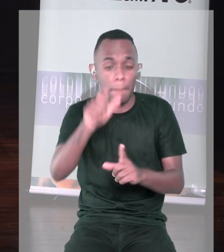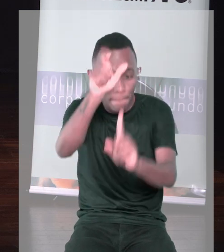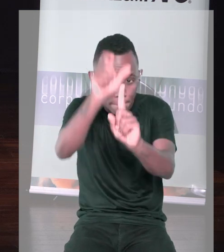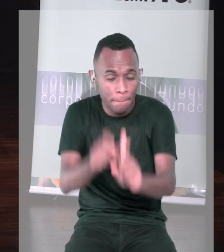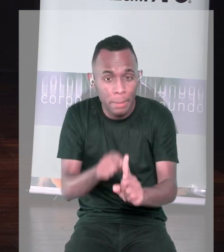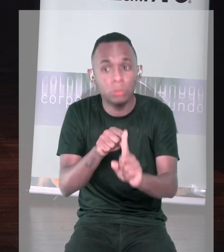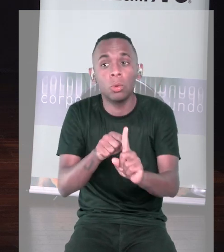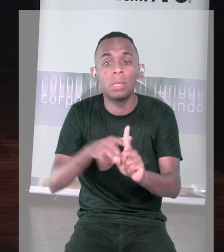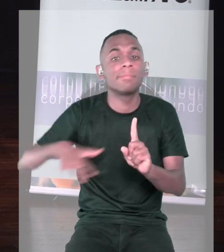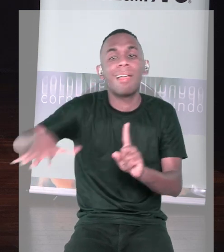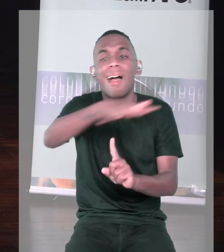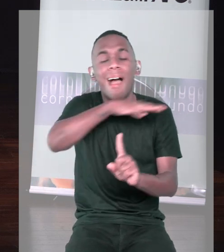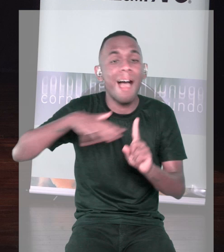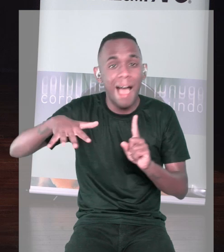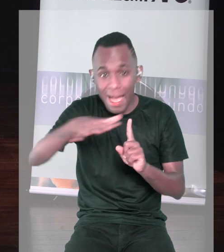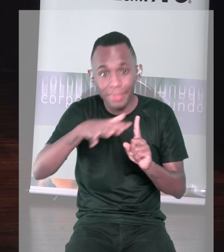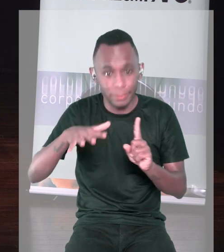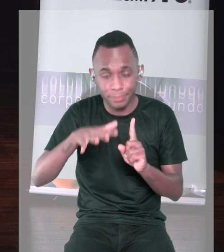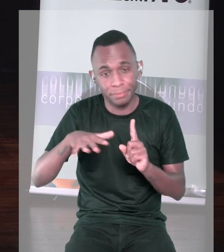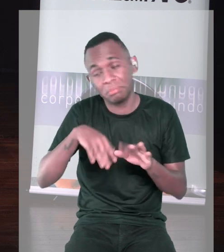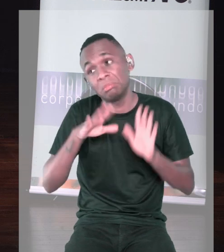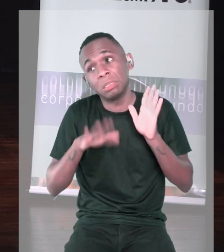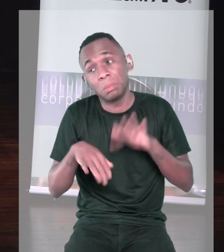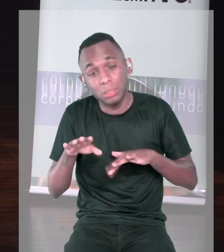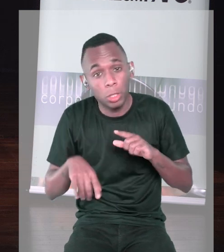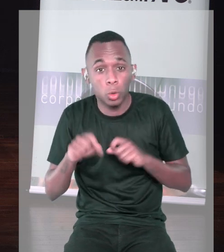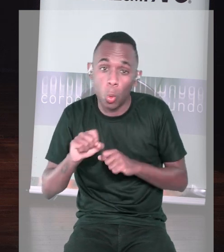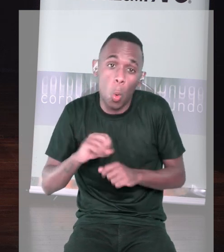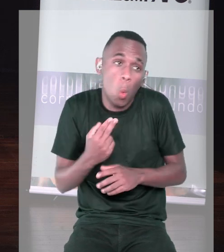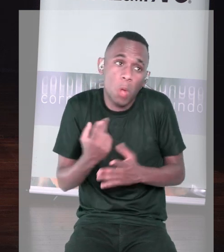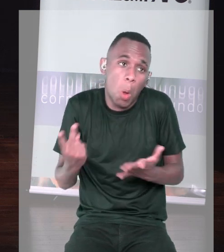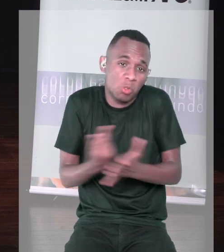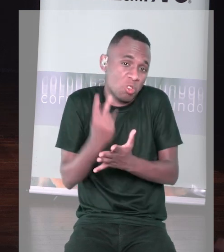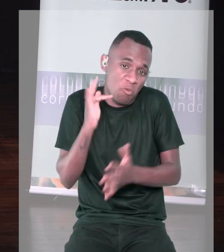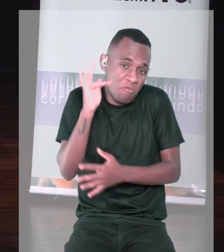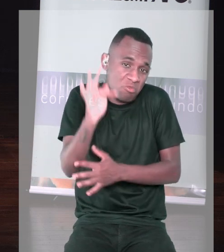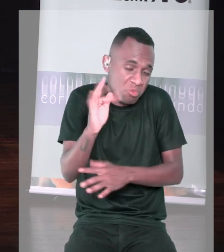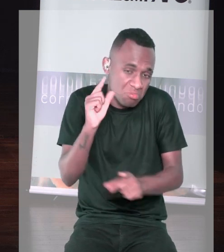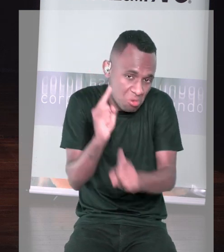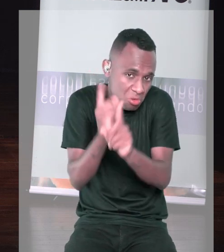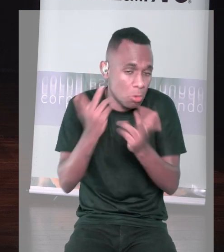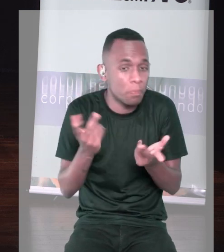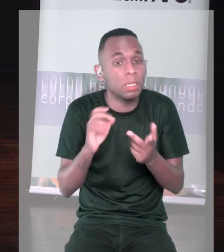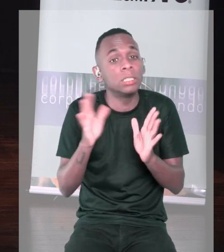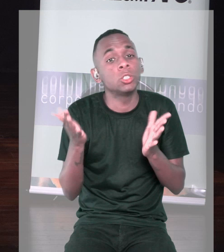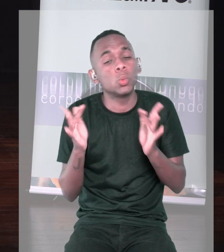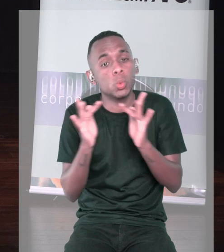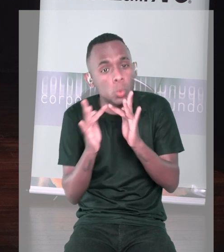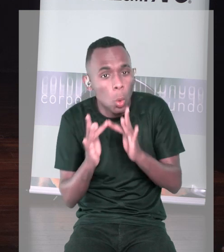como indivíduos em um universo no qual, por acaso ou por destino,